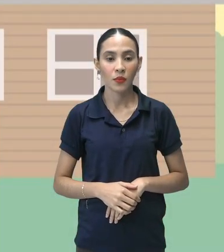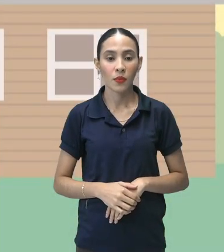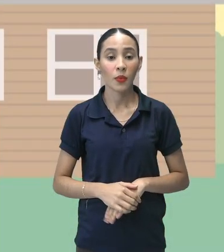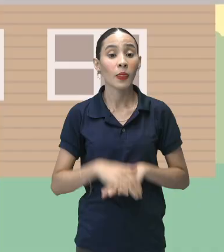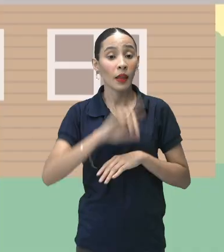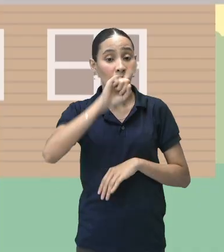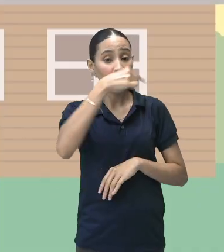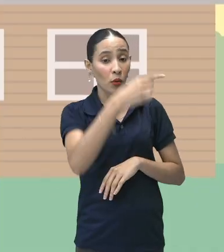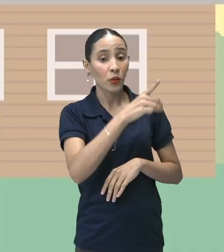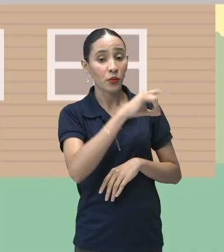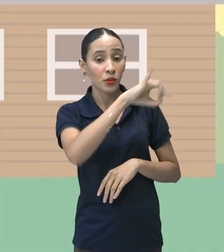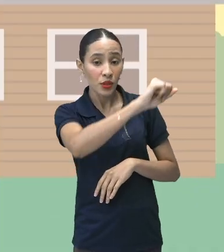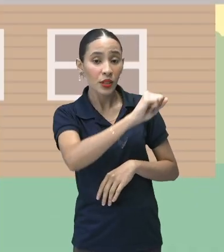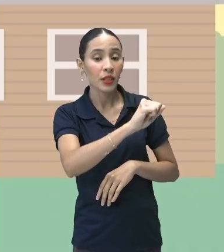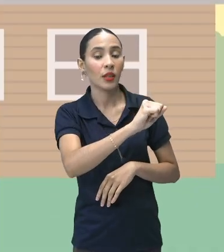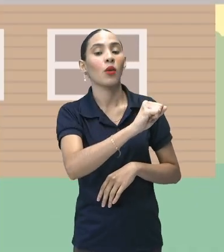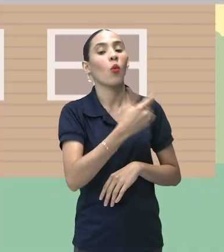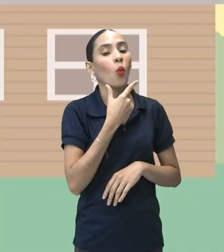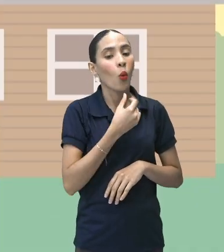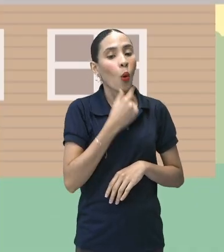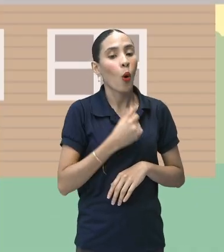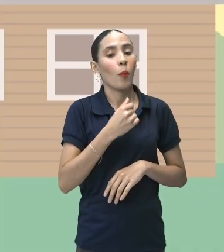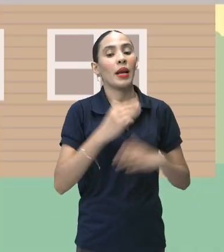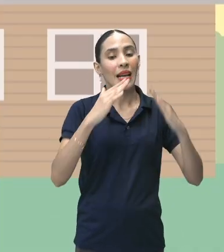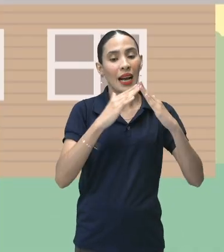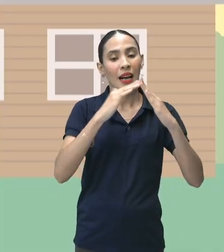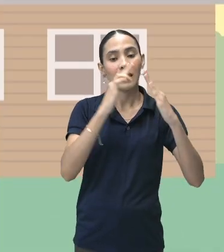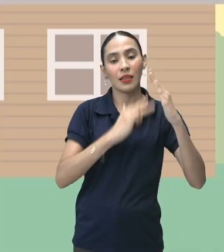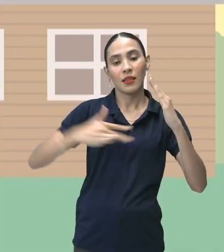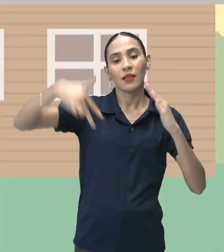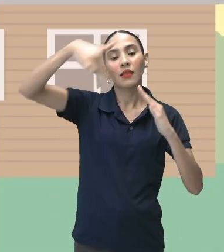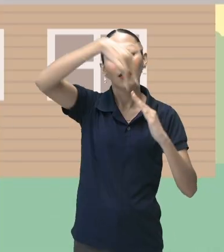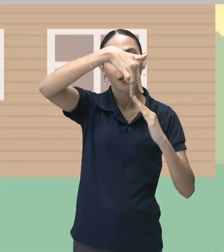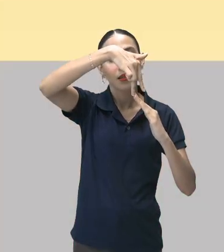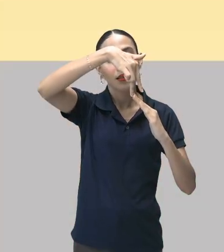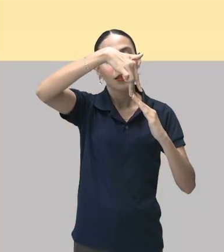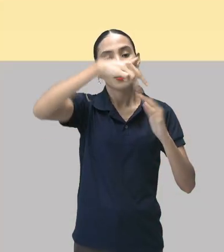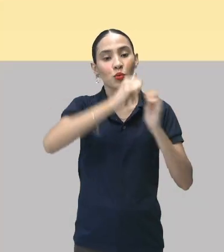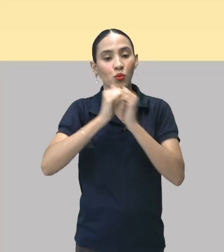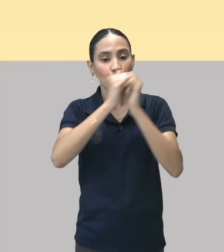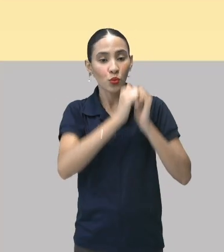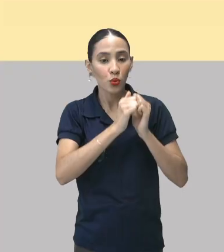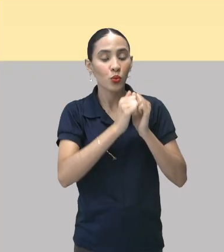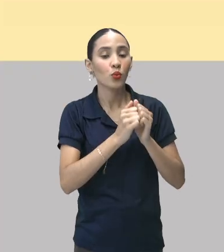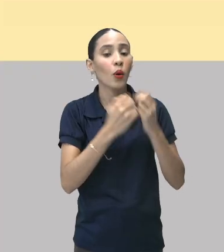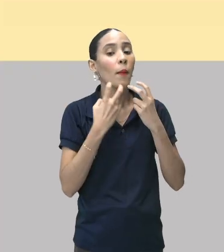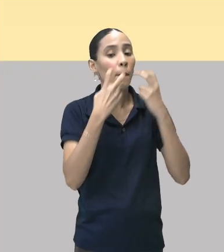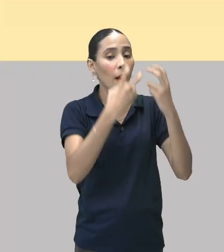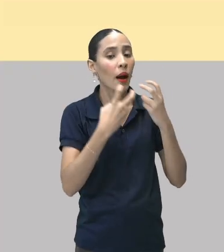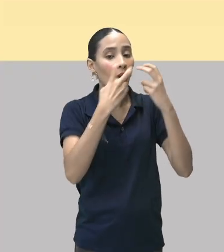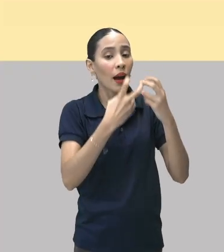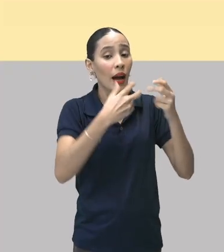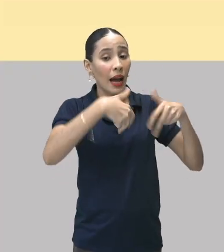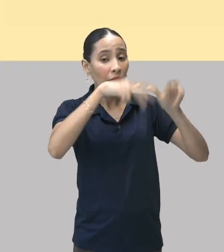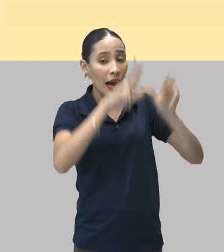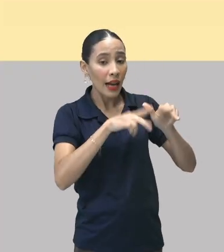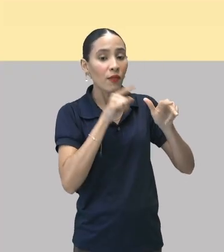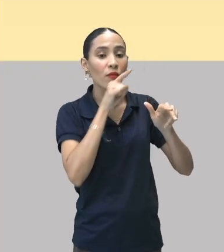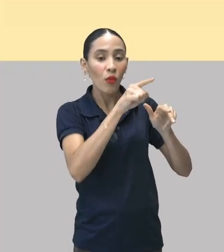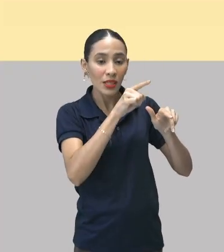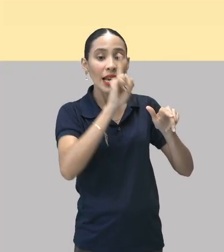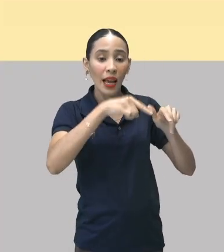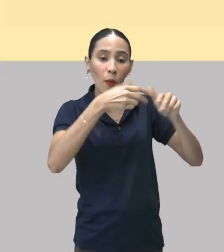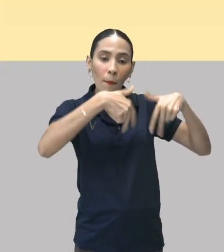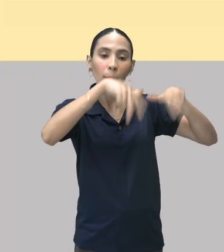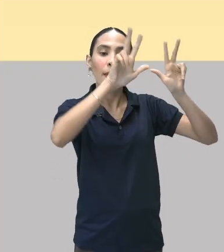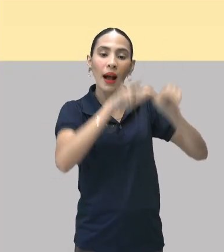No dia seguinte, o naturalista subiu com a águia no teto da casa. Sussurrou-lhe: "Águia, já que você